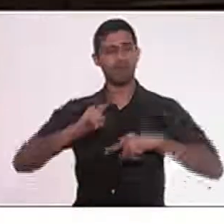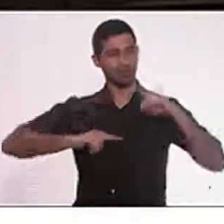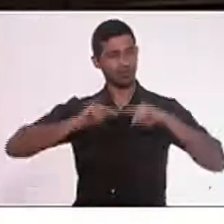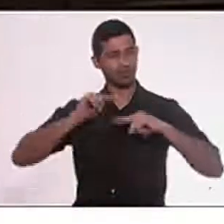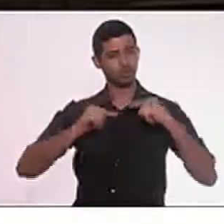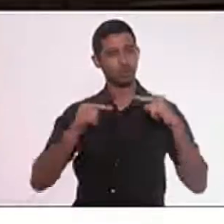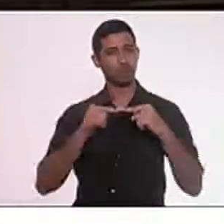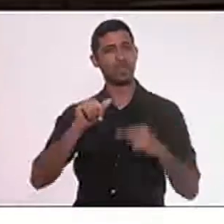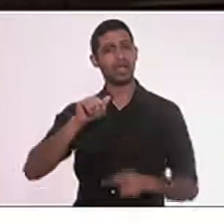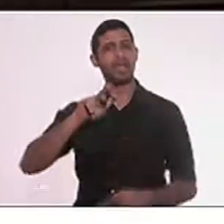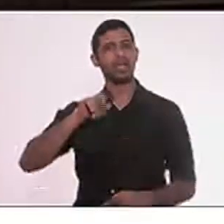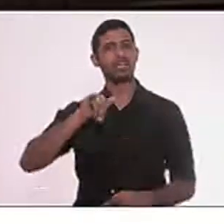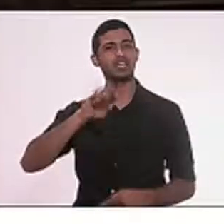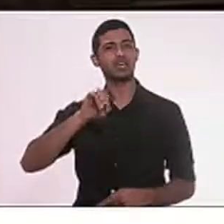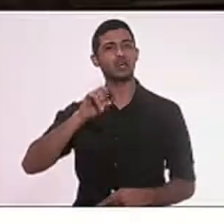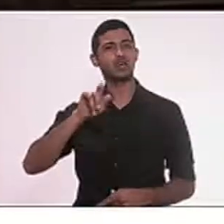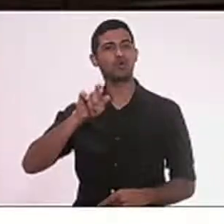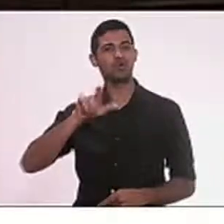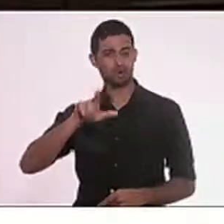aqui registrar,